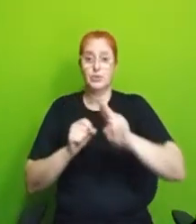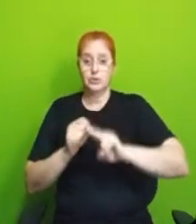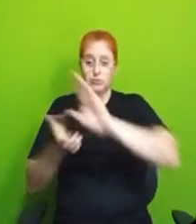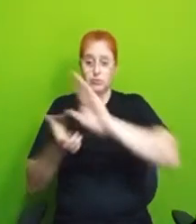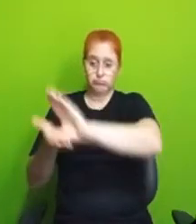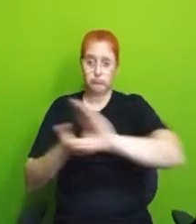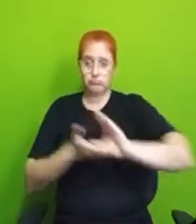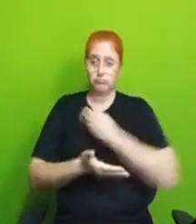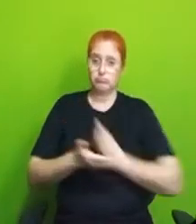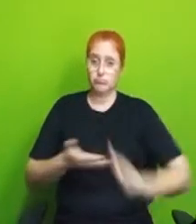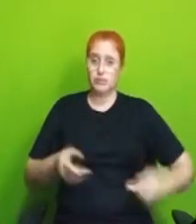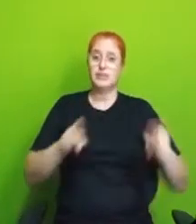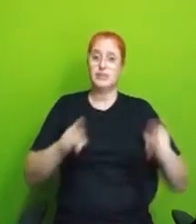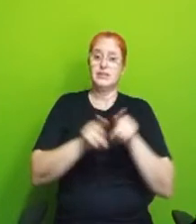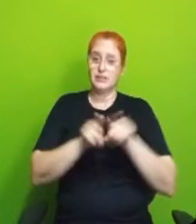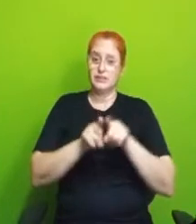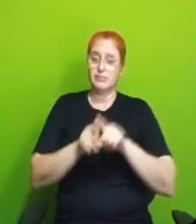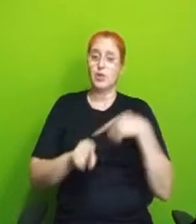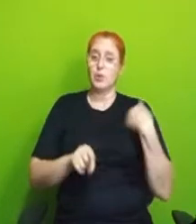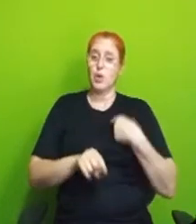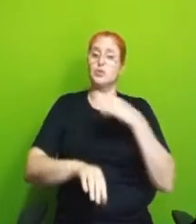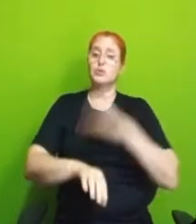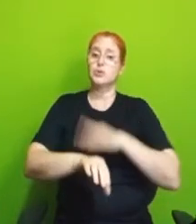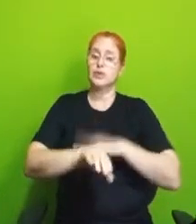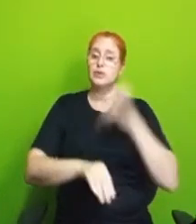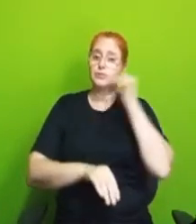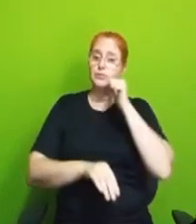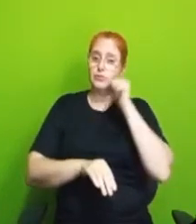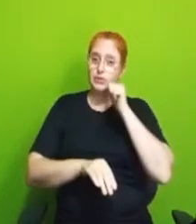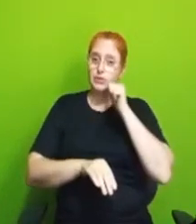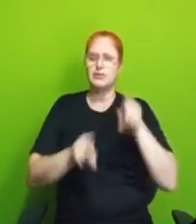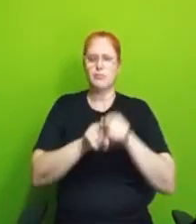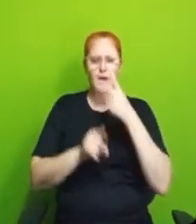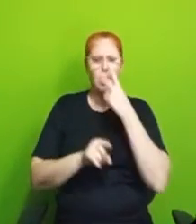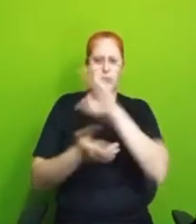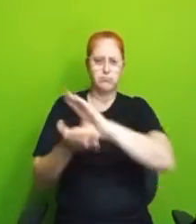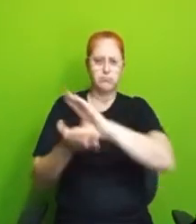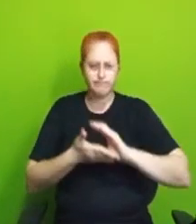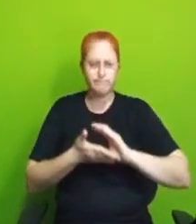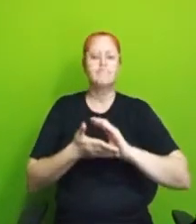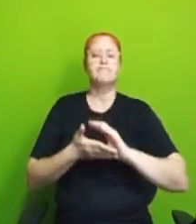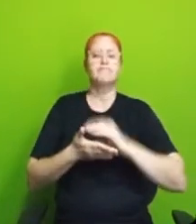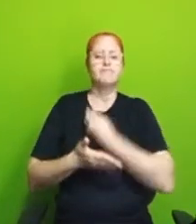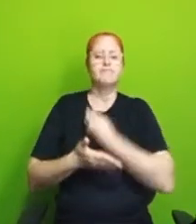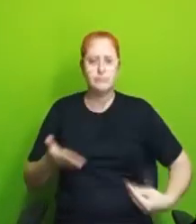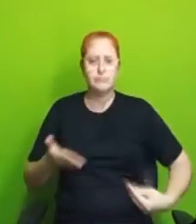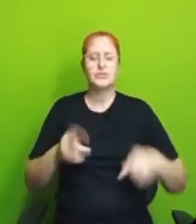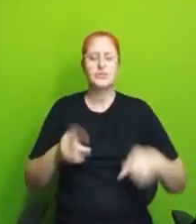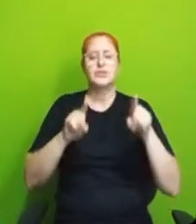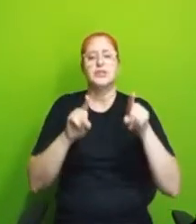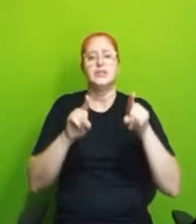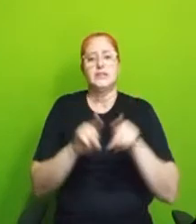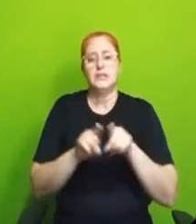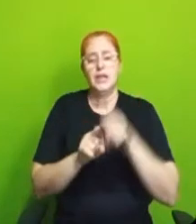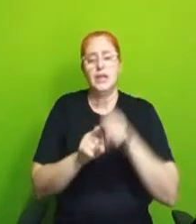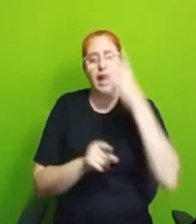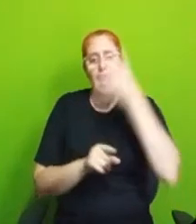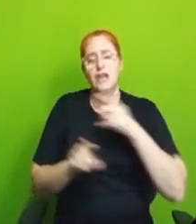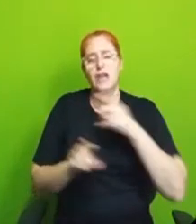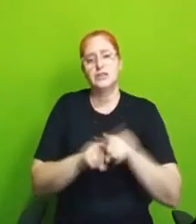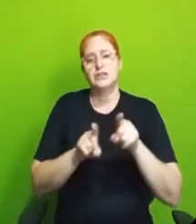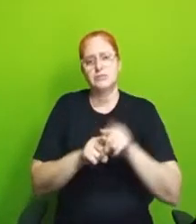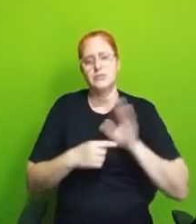fundo público, né? Então, o feminismo materialista me permite isso. E, por fim, acho que permite também